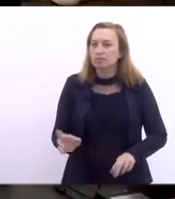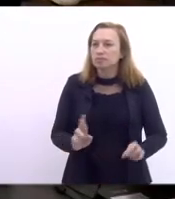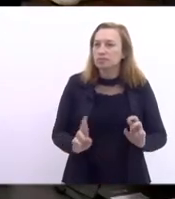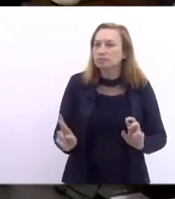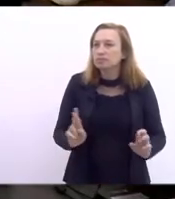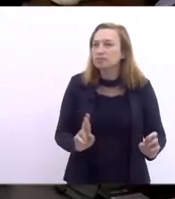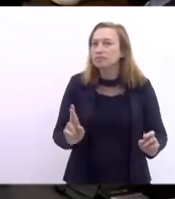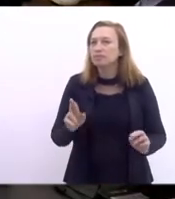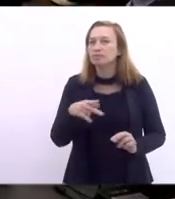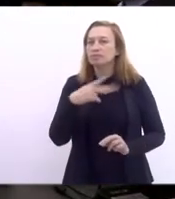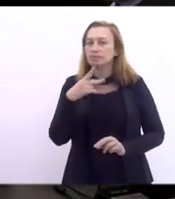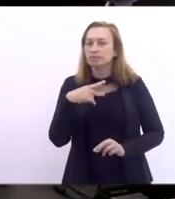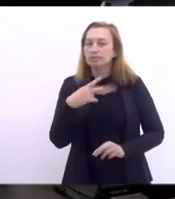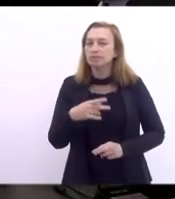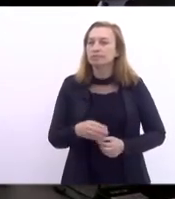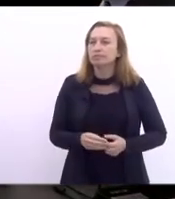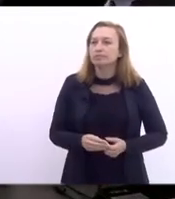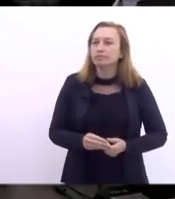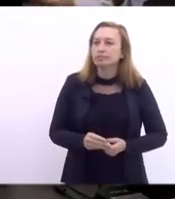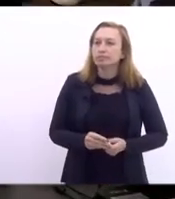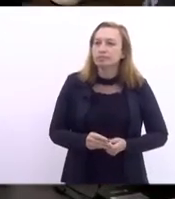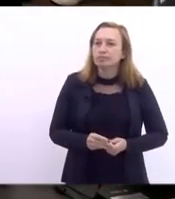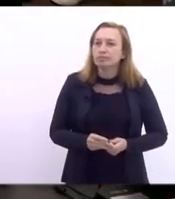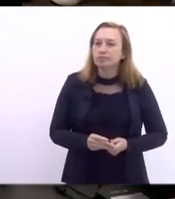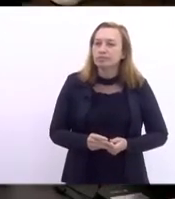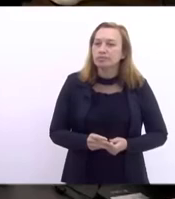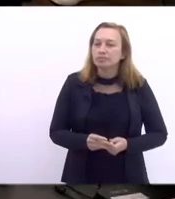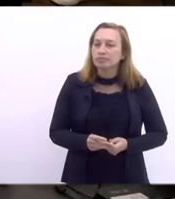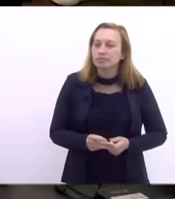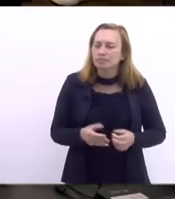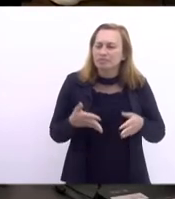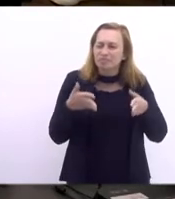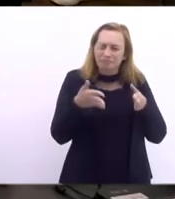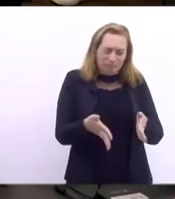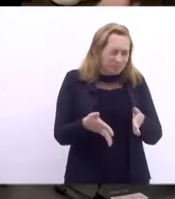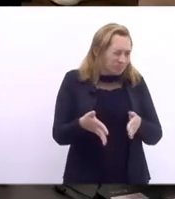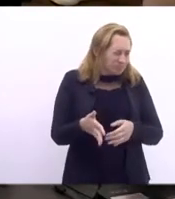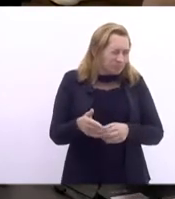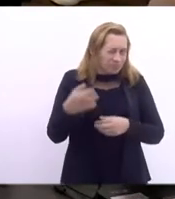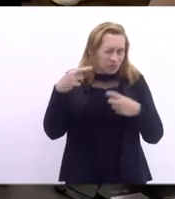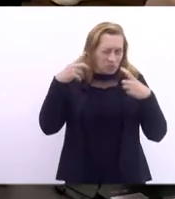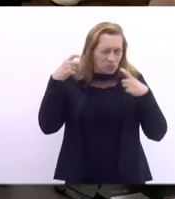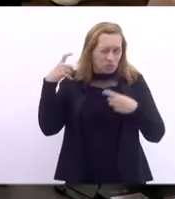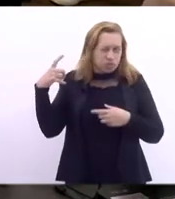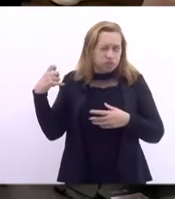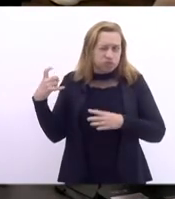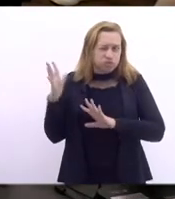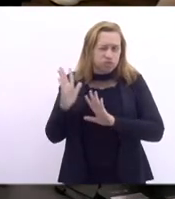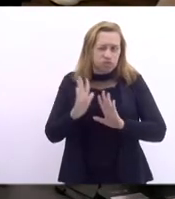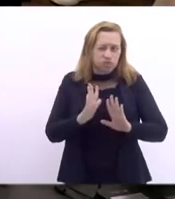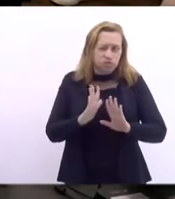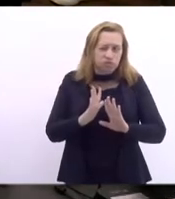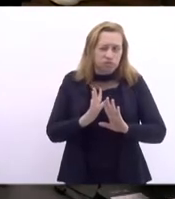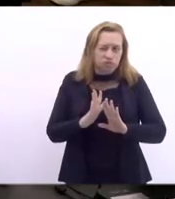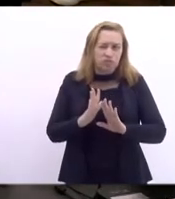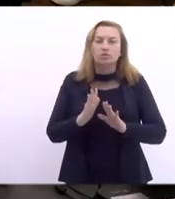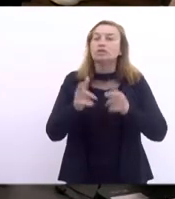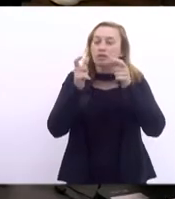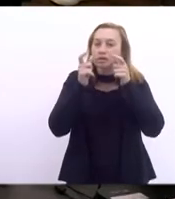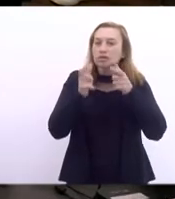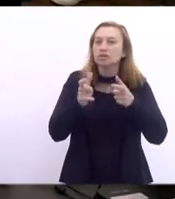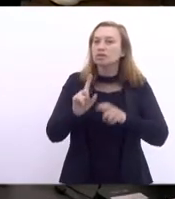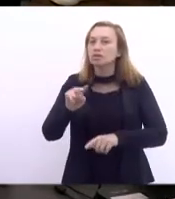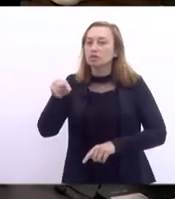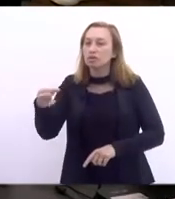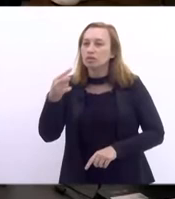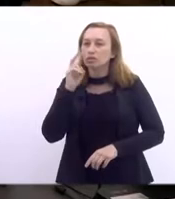a é uma parte mais específica da tua agora uma vida para chamar atenção Para